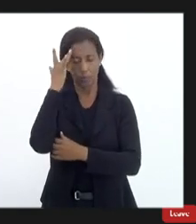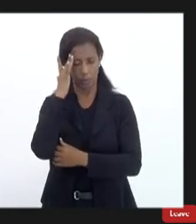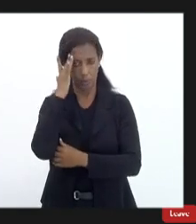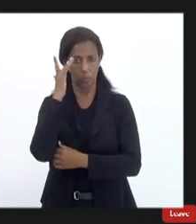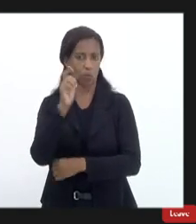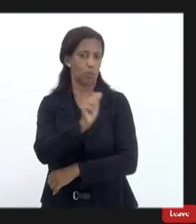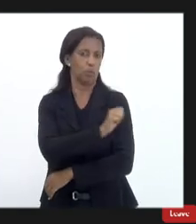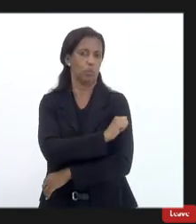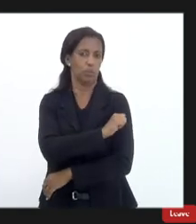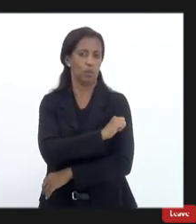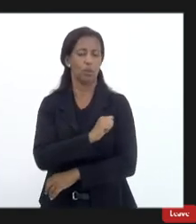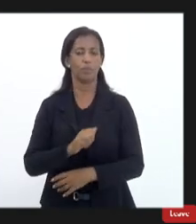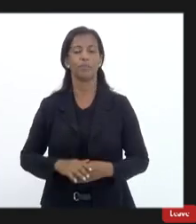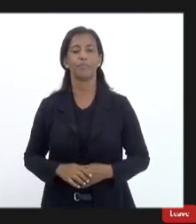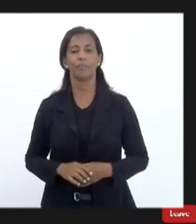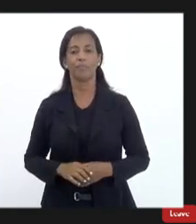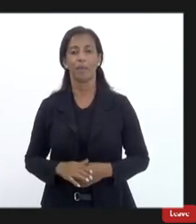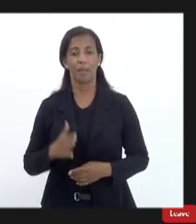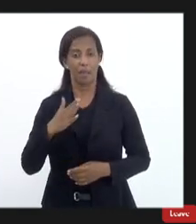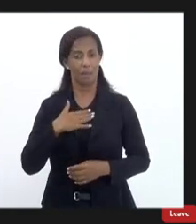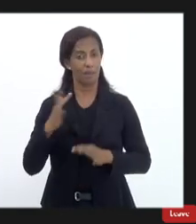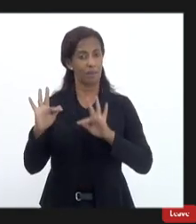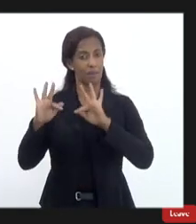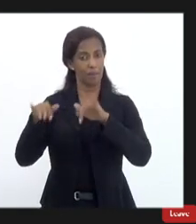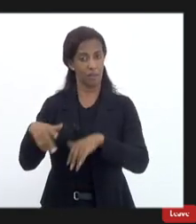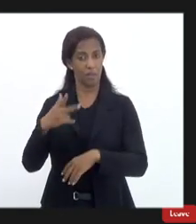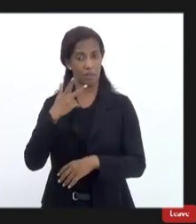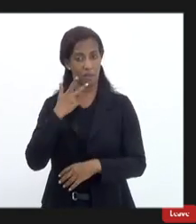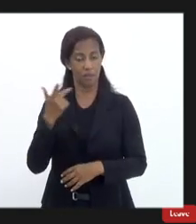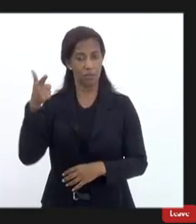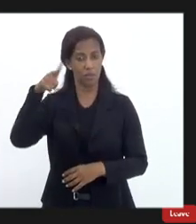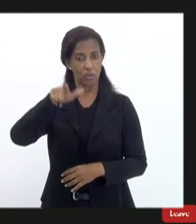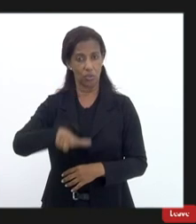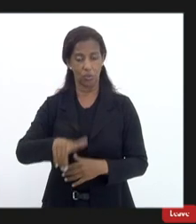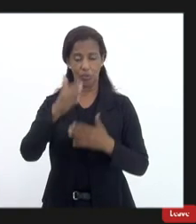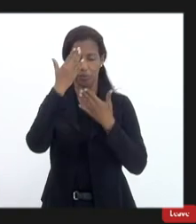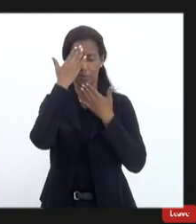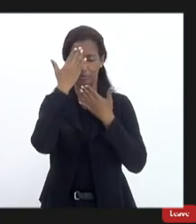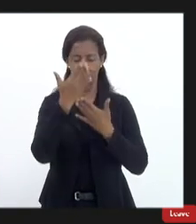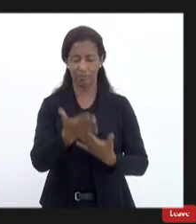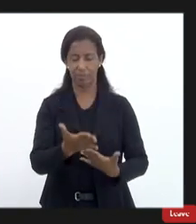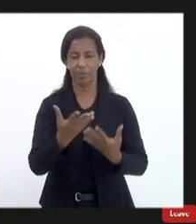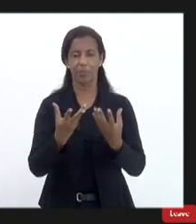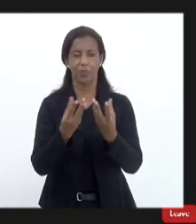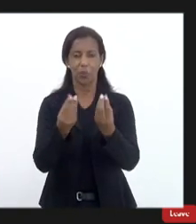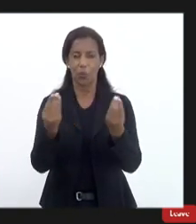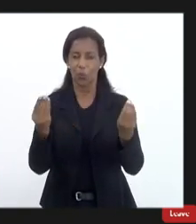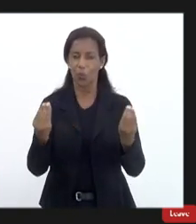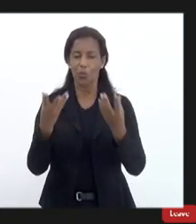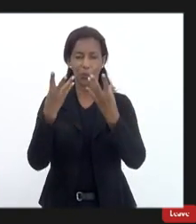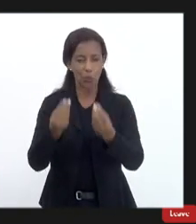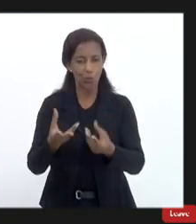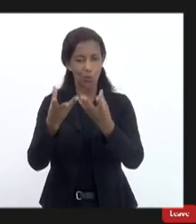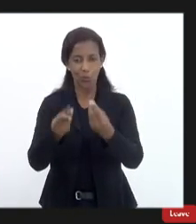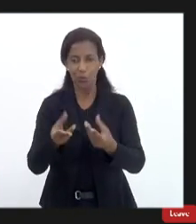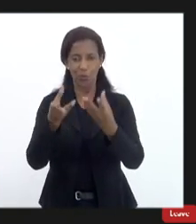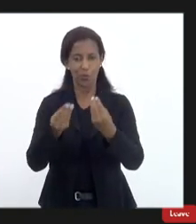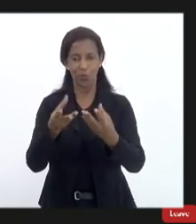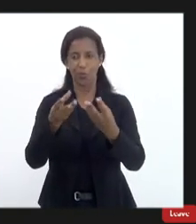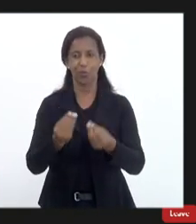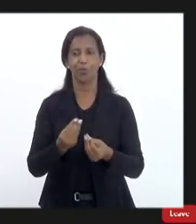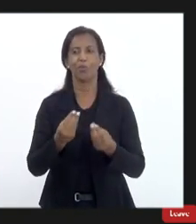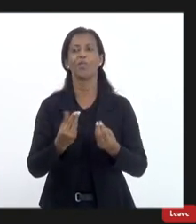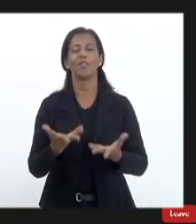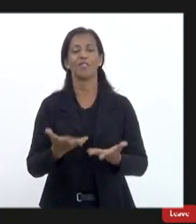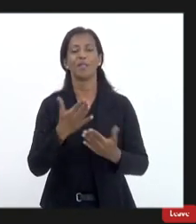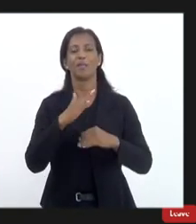os nossos alunos. Encerrando a minha fala aqui, mais uma vez, agradecendo muito, muito, muito, deixando aqui